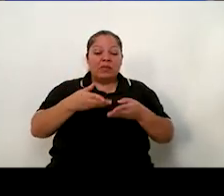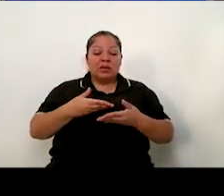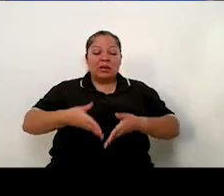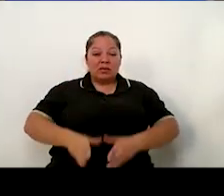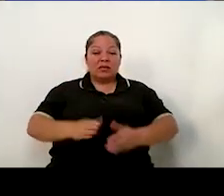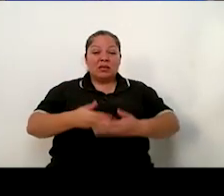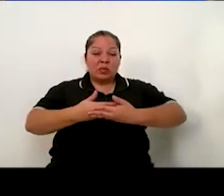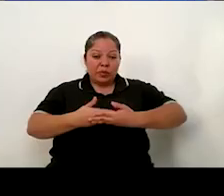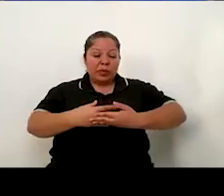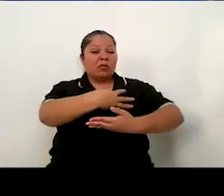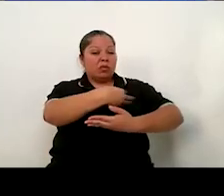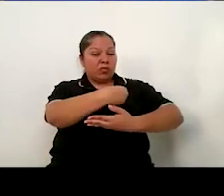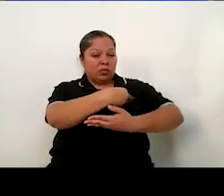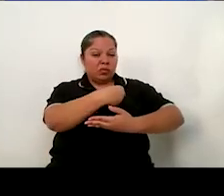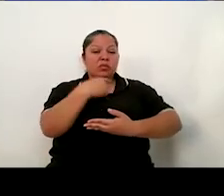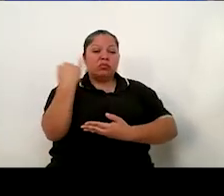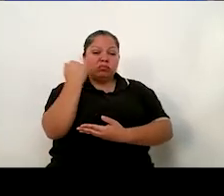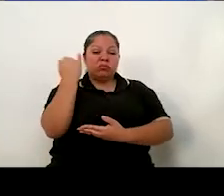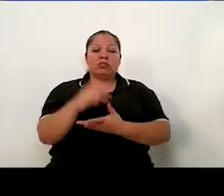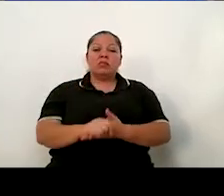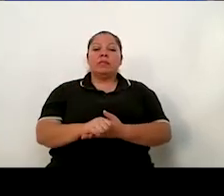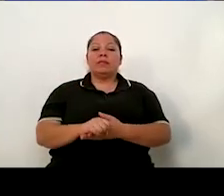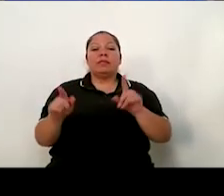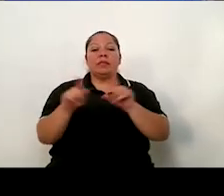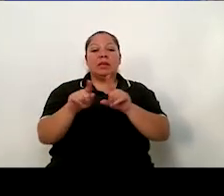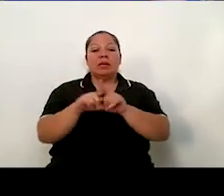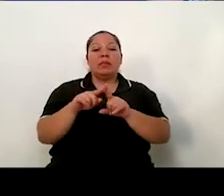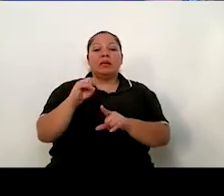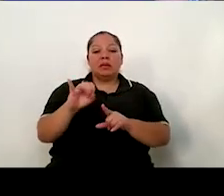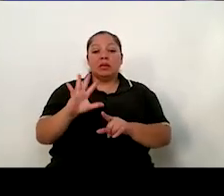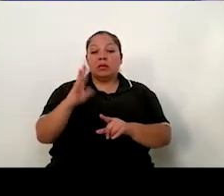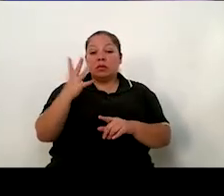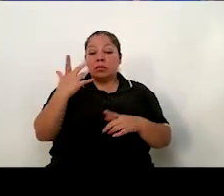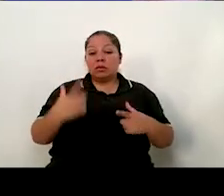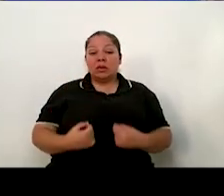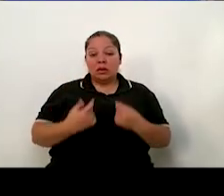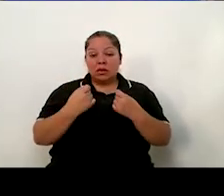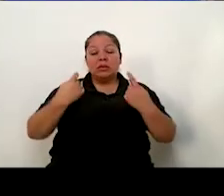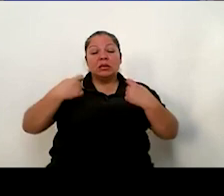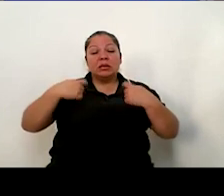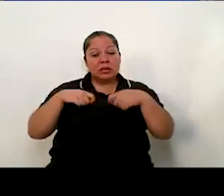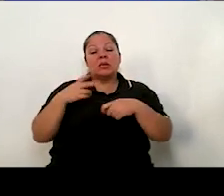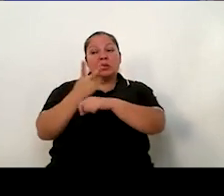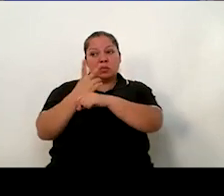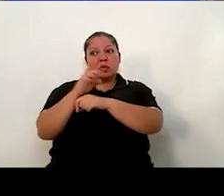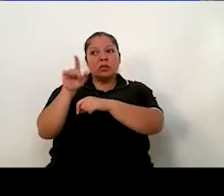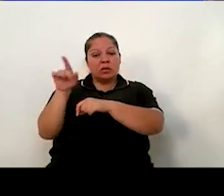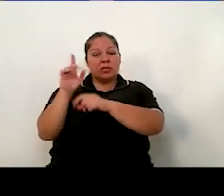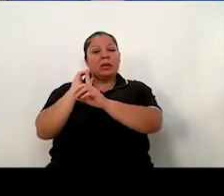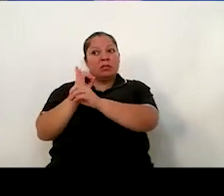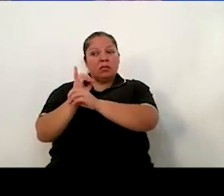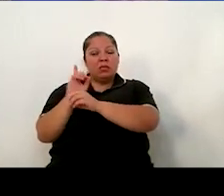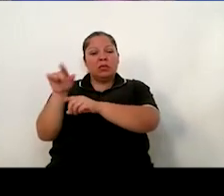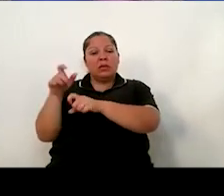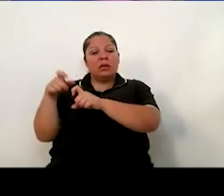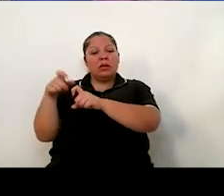sempre ajuda. E lembrar também que o cigarro é prejudicial. Quando a gente pensa em câncer de pele, tomar cuidado com o